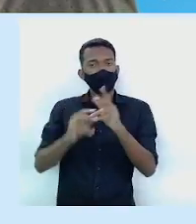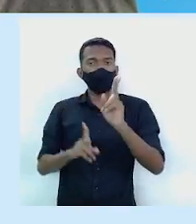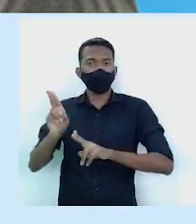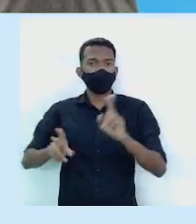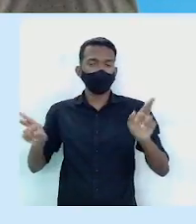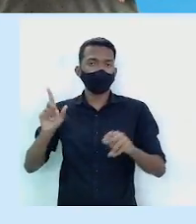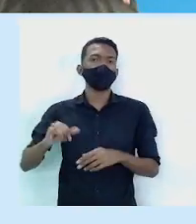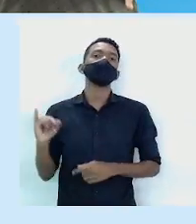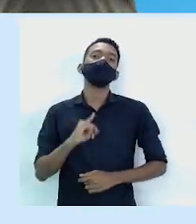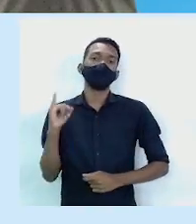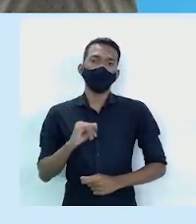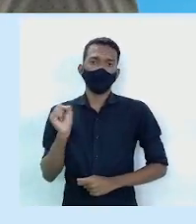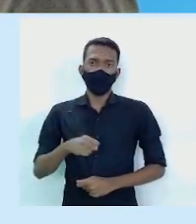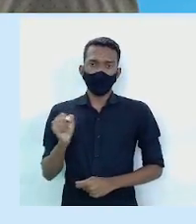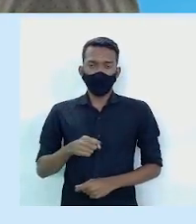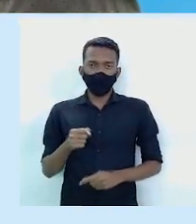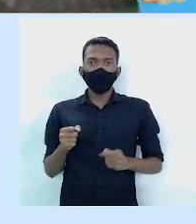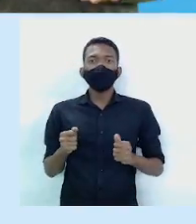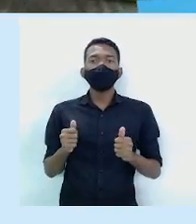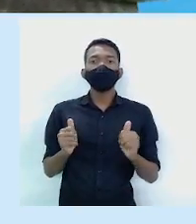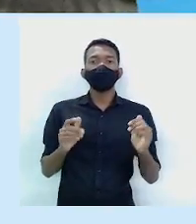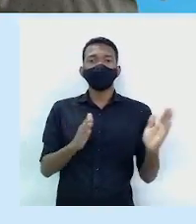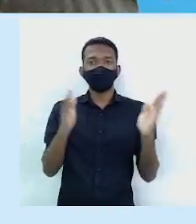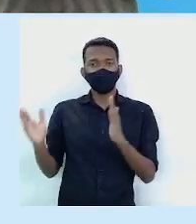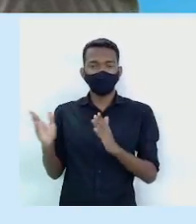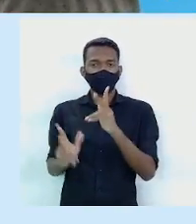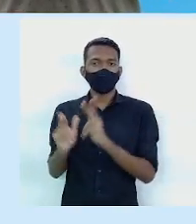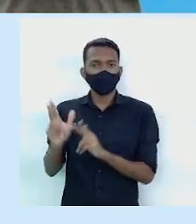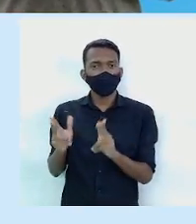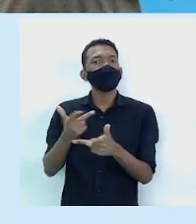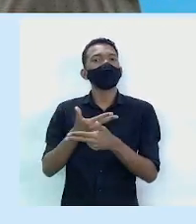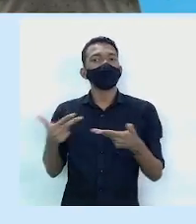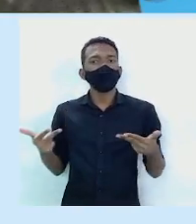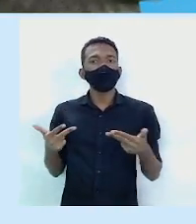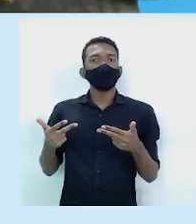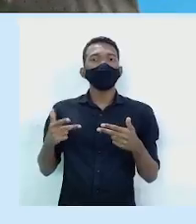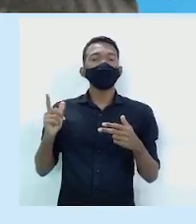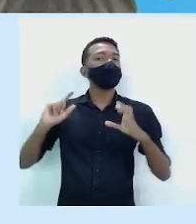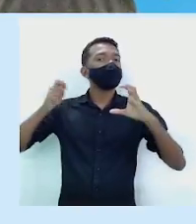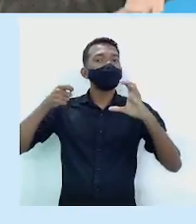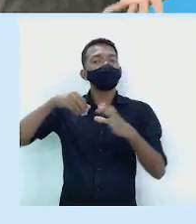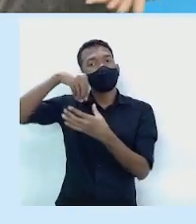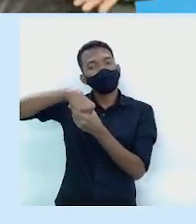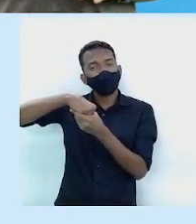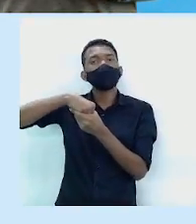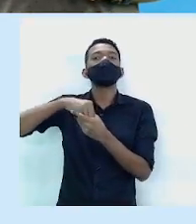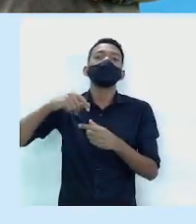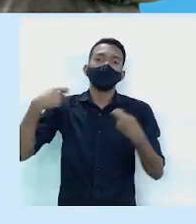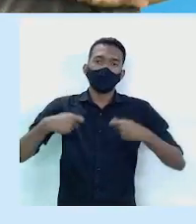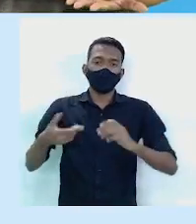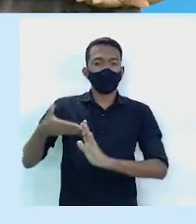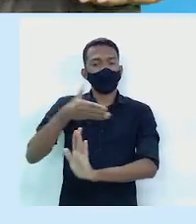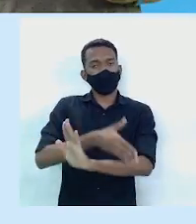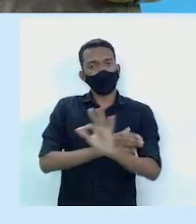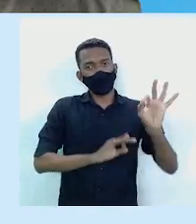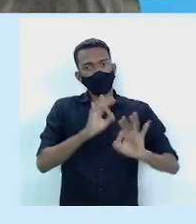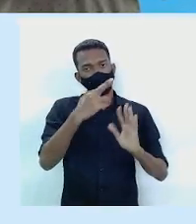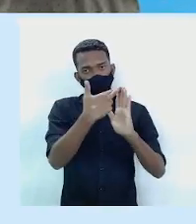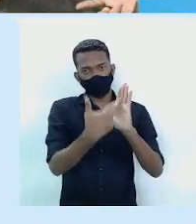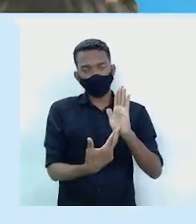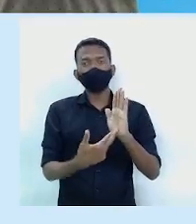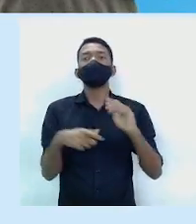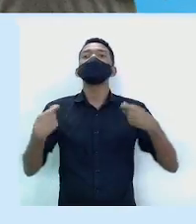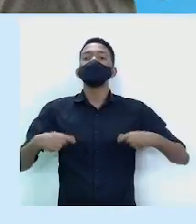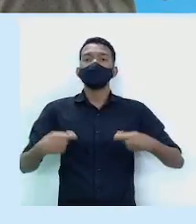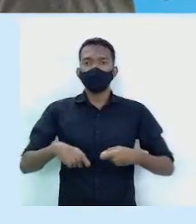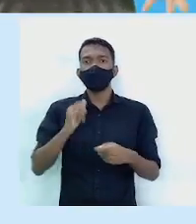é importantíssima. Então, essa parte de edição, o que o vídeo vai conter, também deve estar contido no roteiro. O roteiro deve